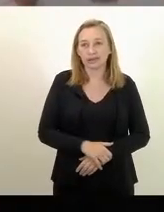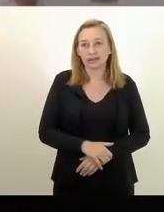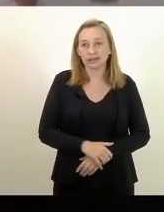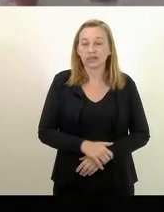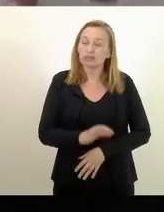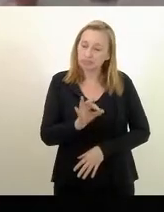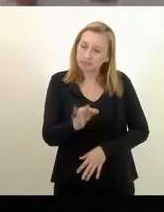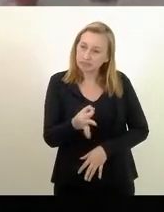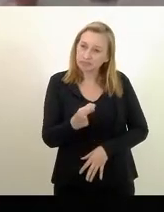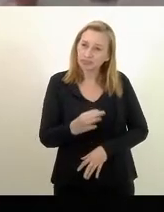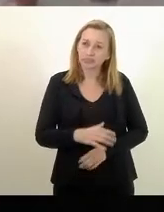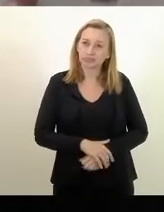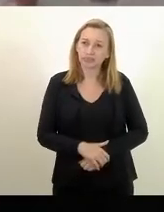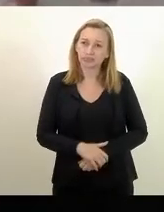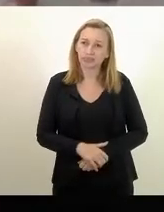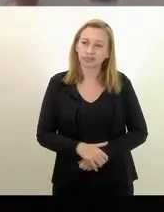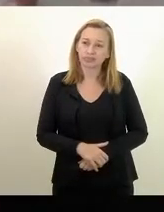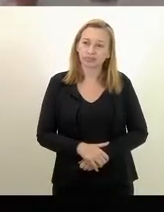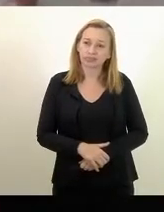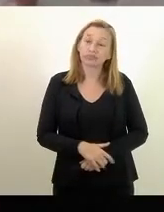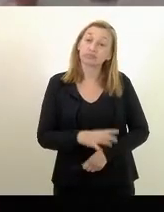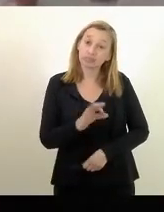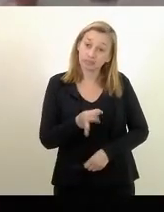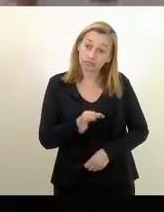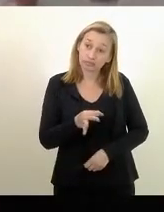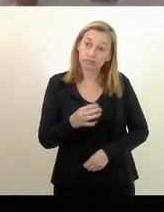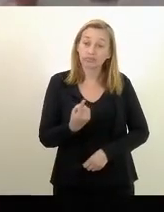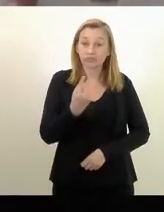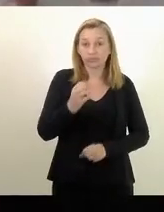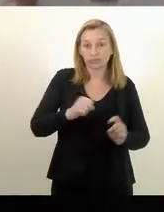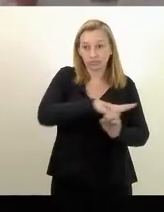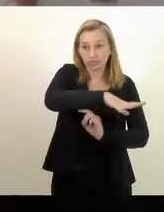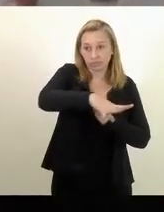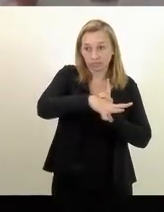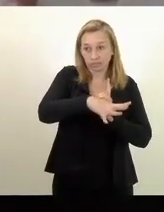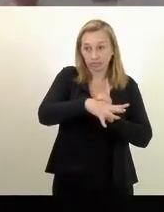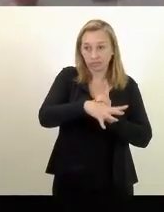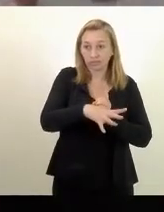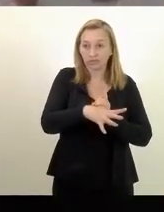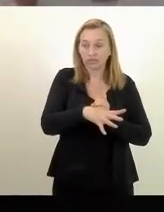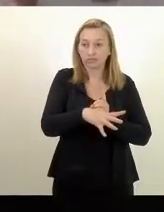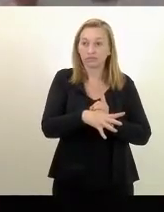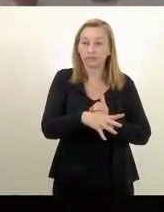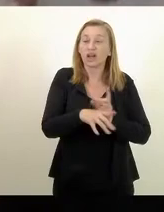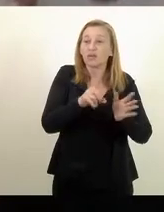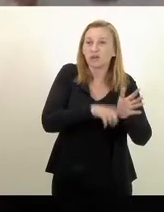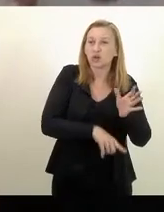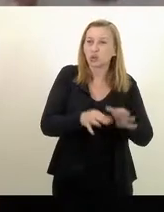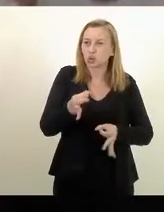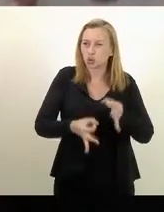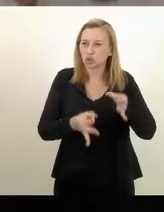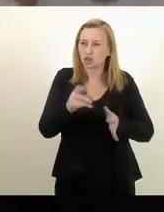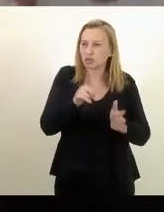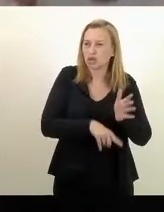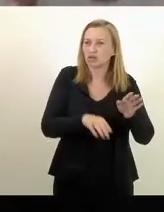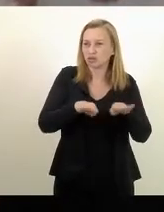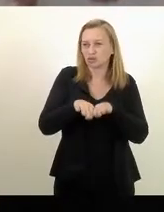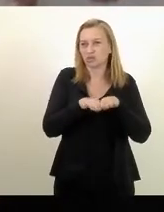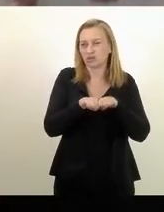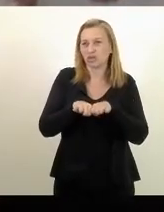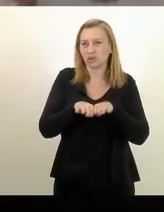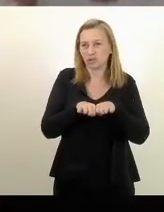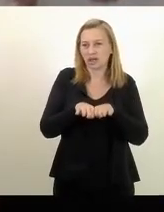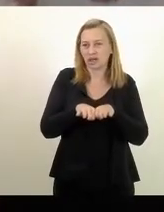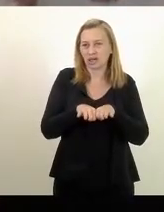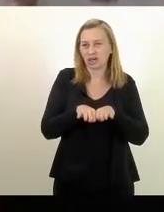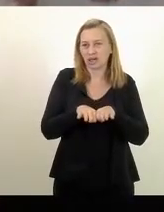garantia de fato de uma sociedade que seja menos injusta menos desigual e com